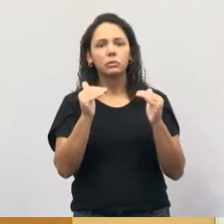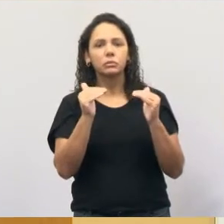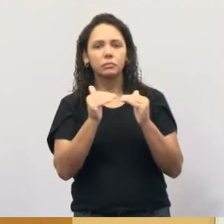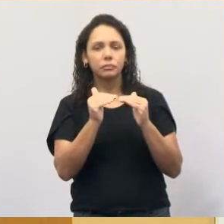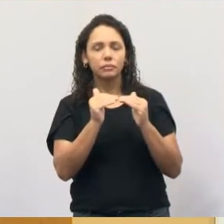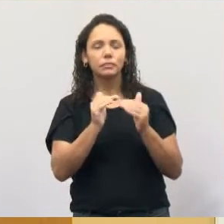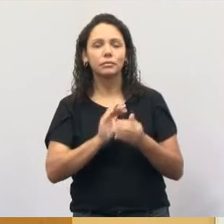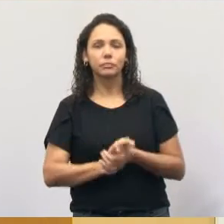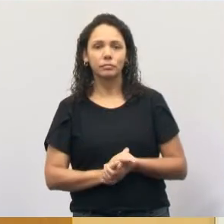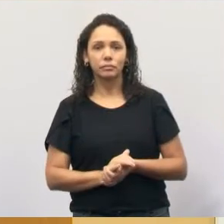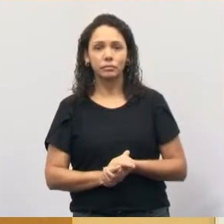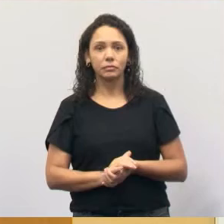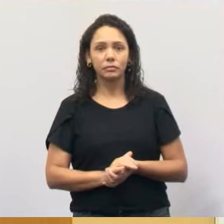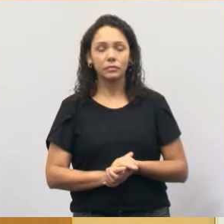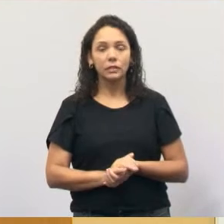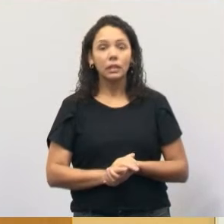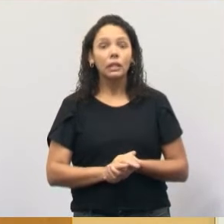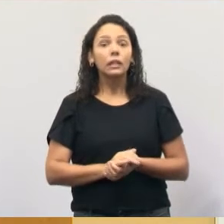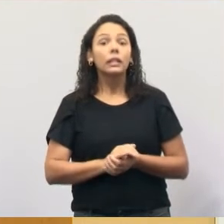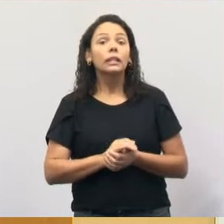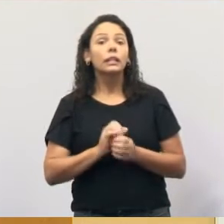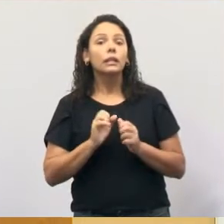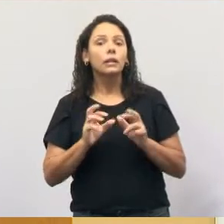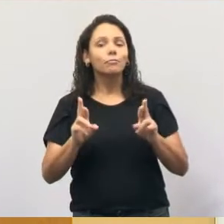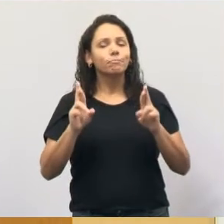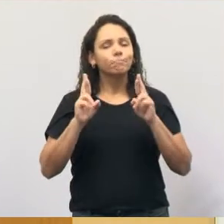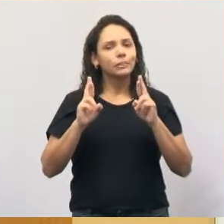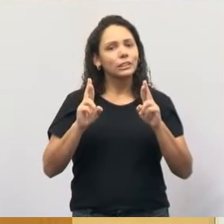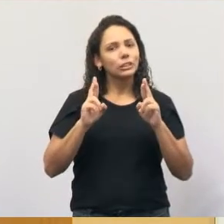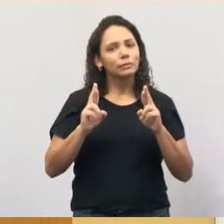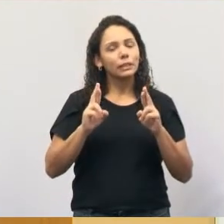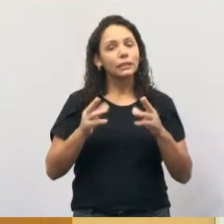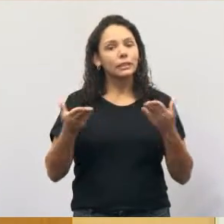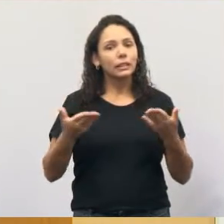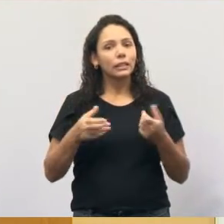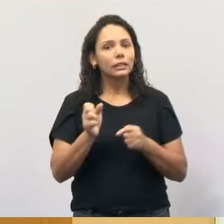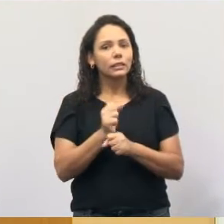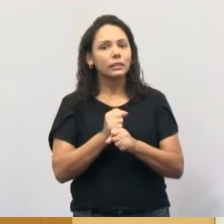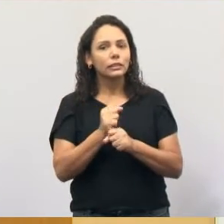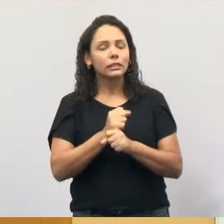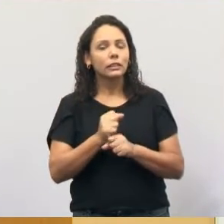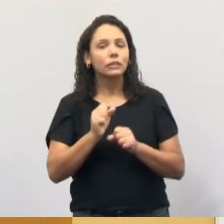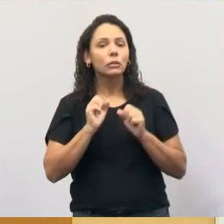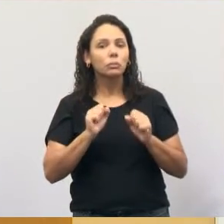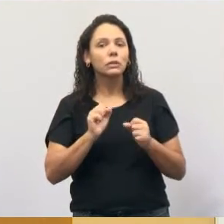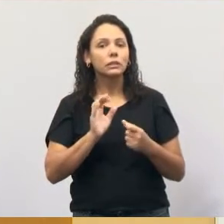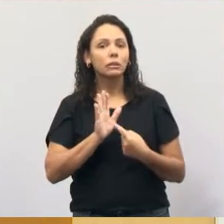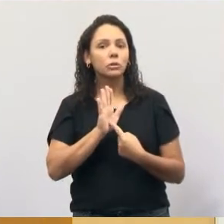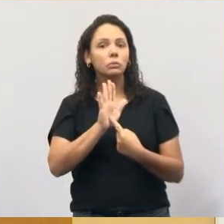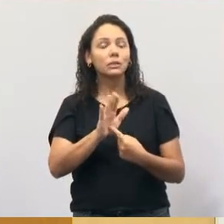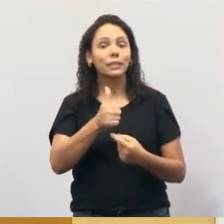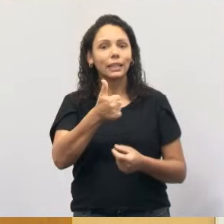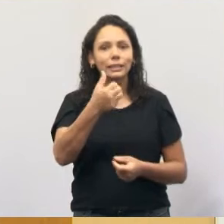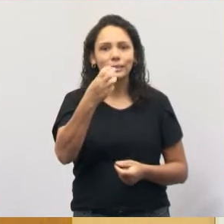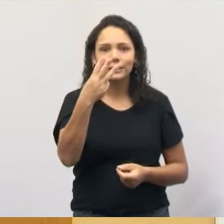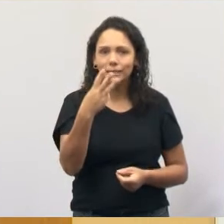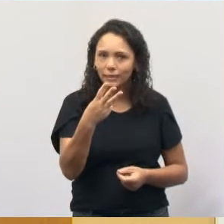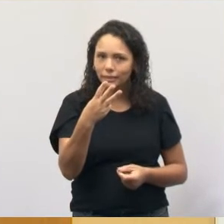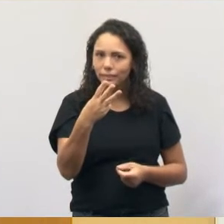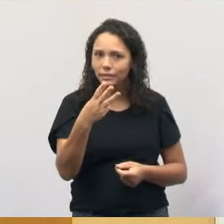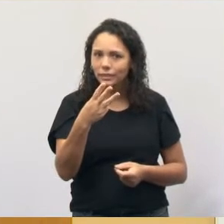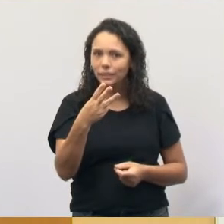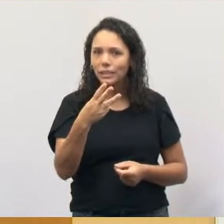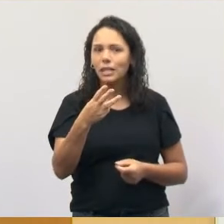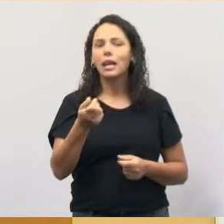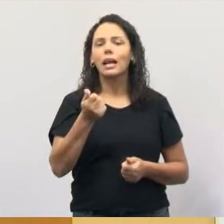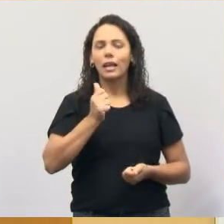a partir, talvez, já deste ano, apresentar já 13 pessoas que fazem a